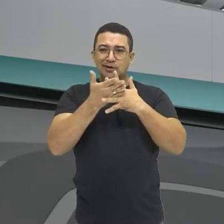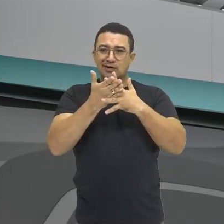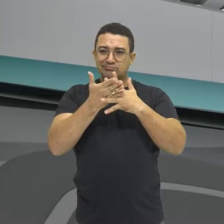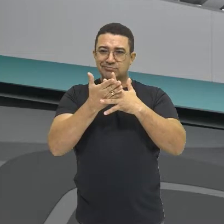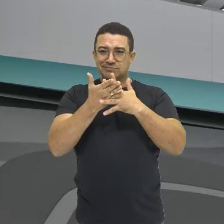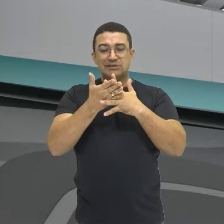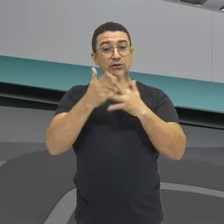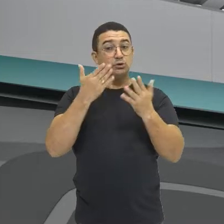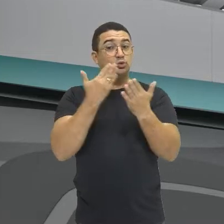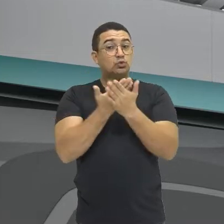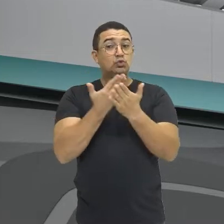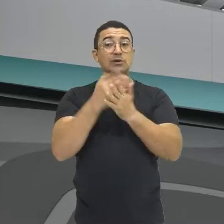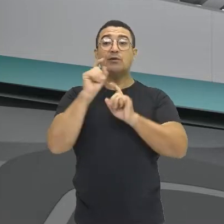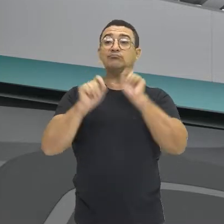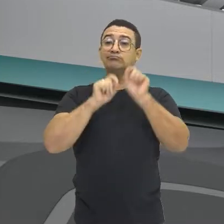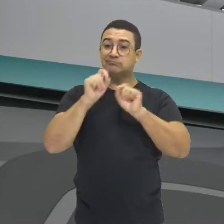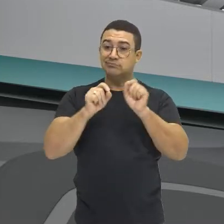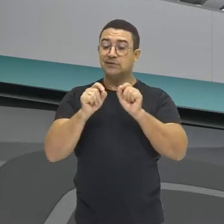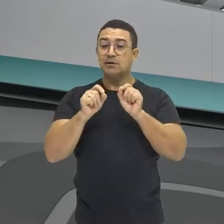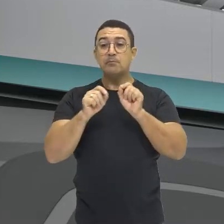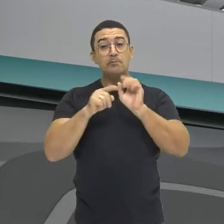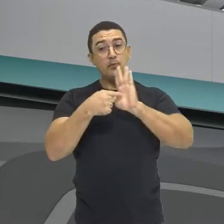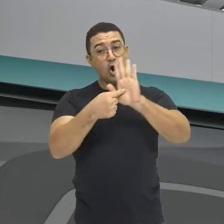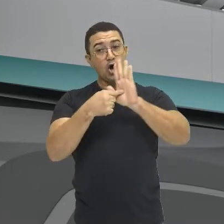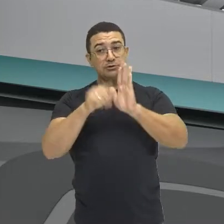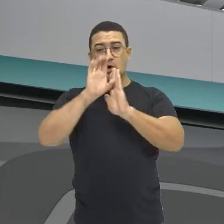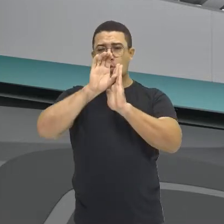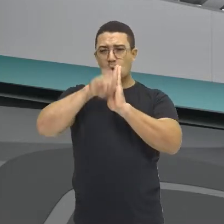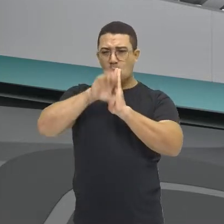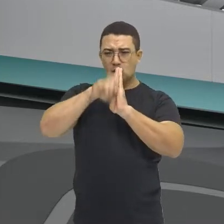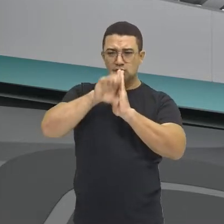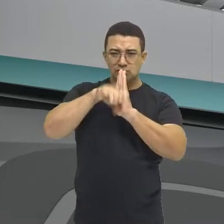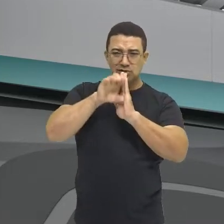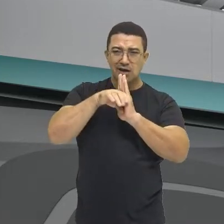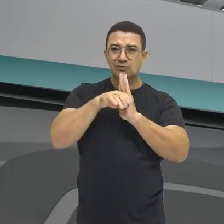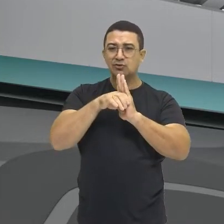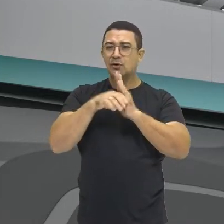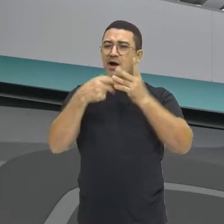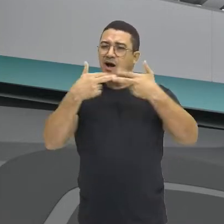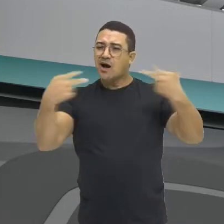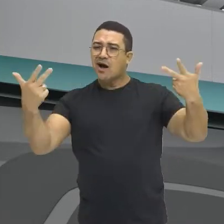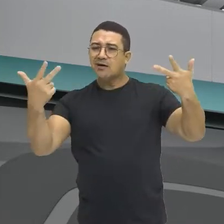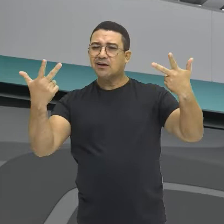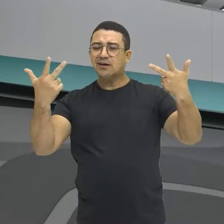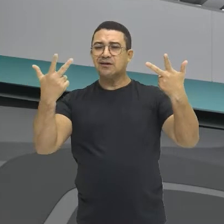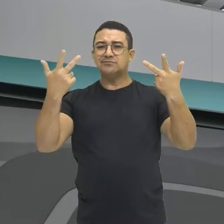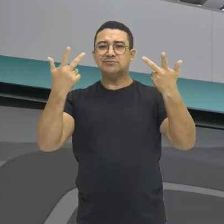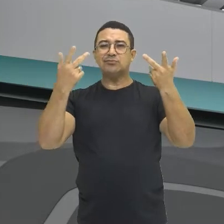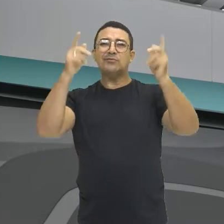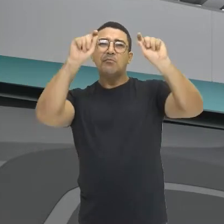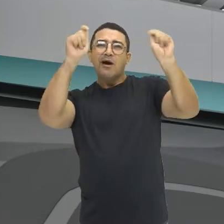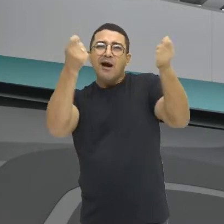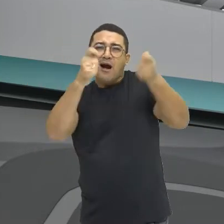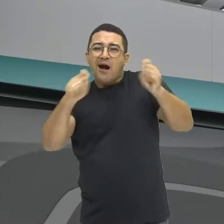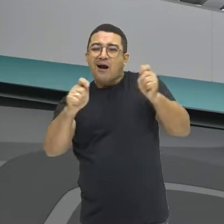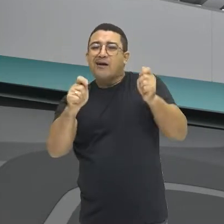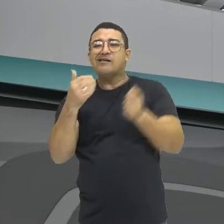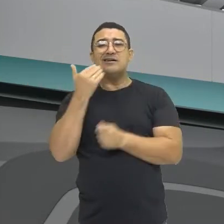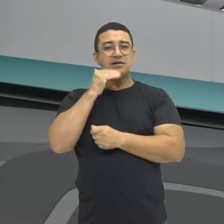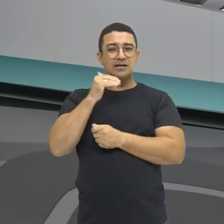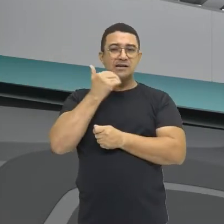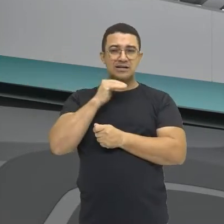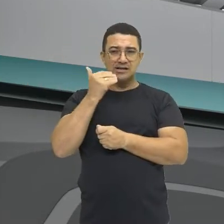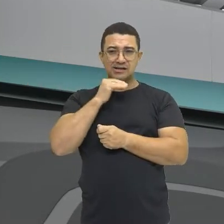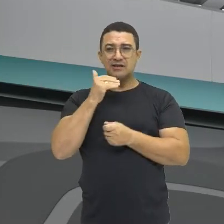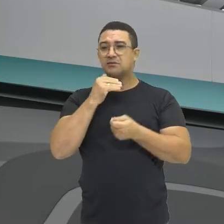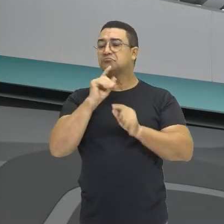muda esse conceito. Ele vai trazer a ondulação, a imperfeição, mas algo muito valioso